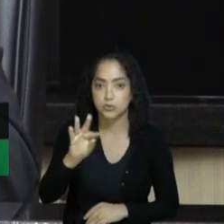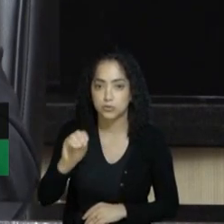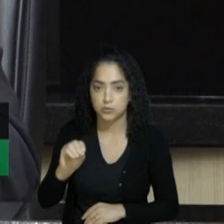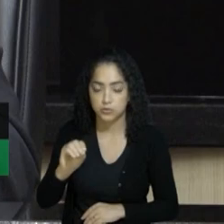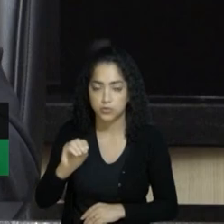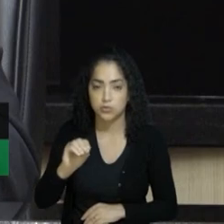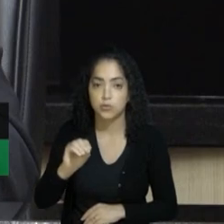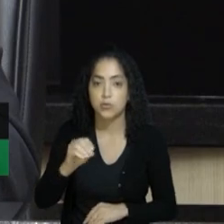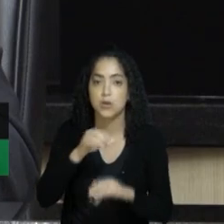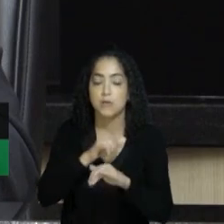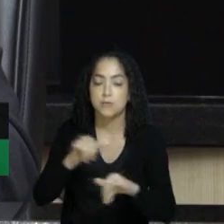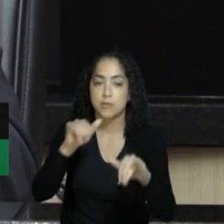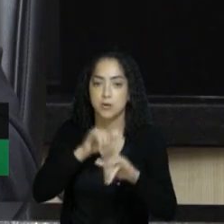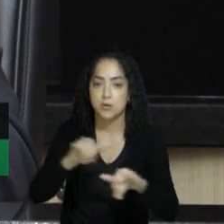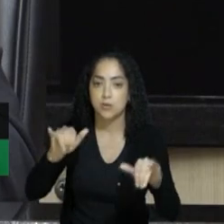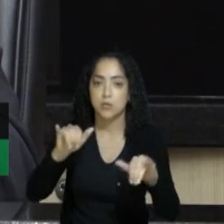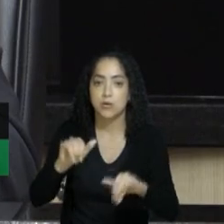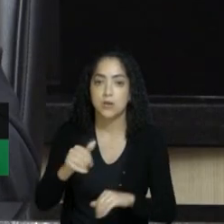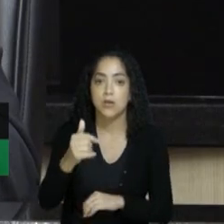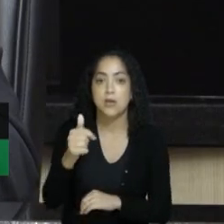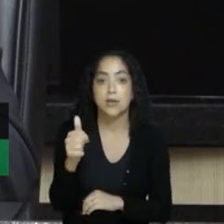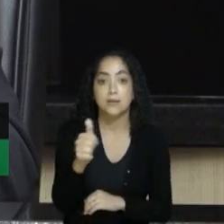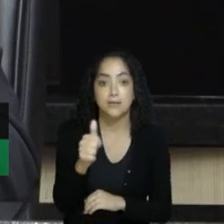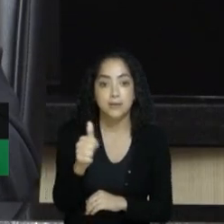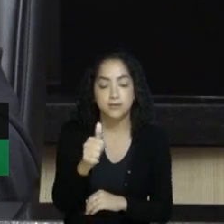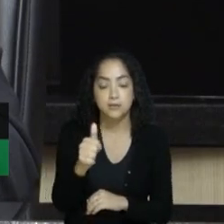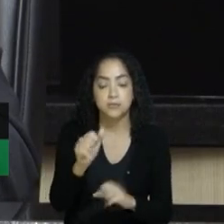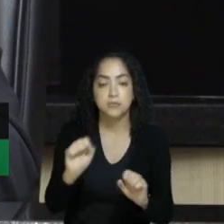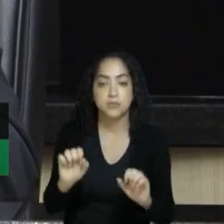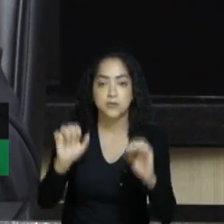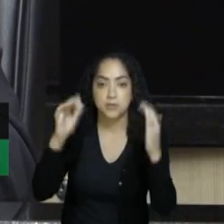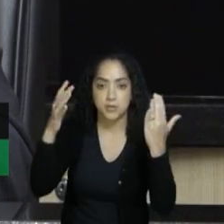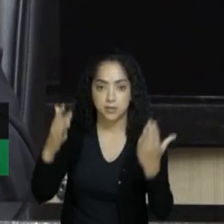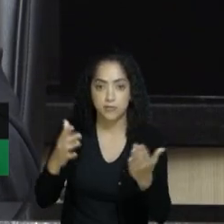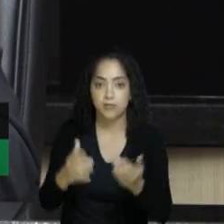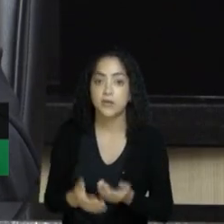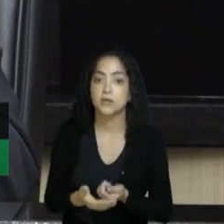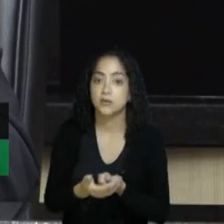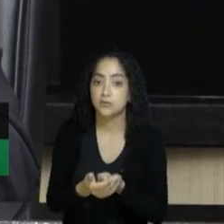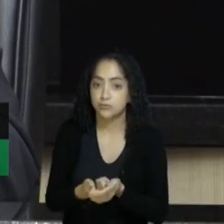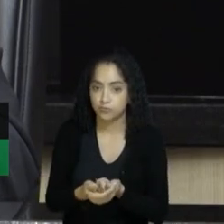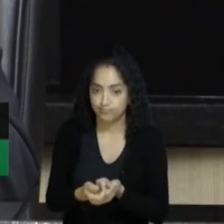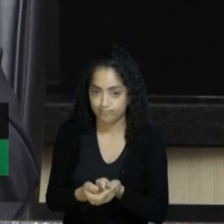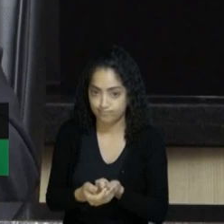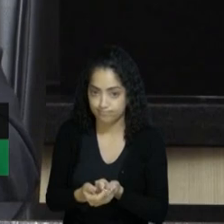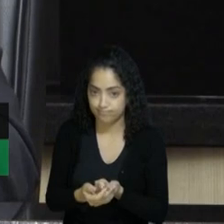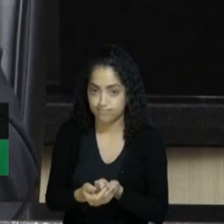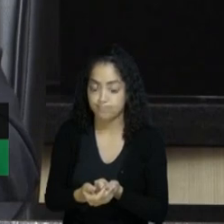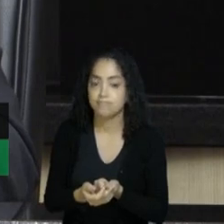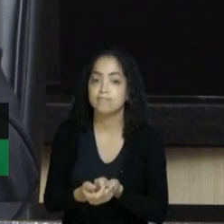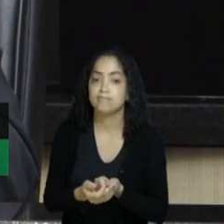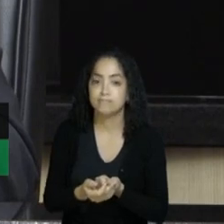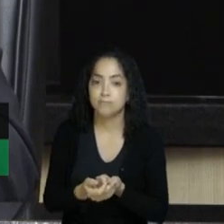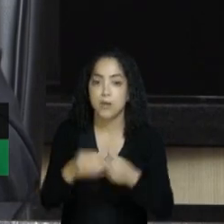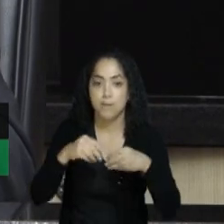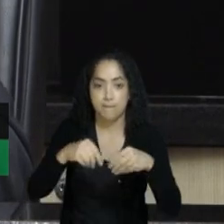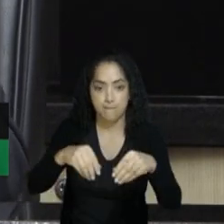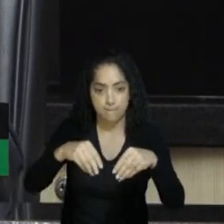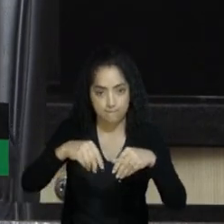para divulgar a 11ª Festa da Paçoca, que acontecerá no referido